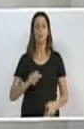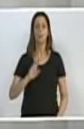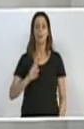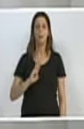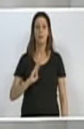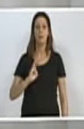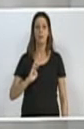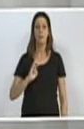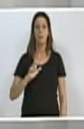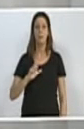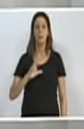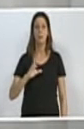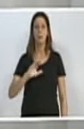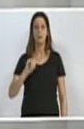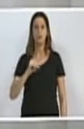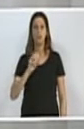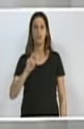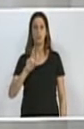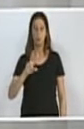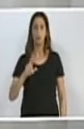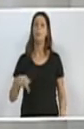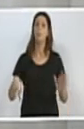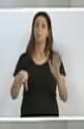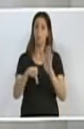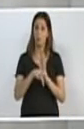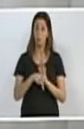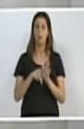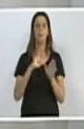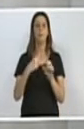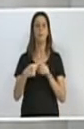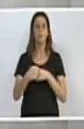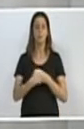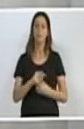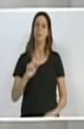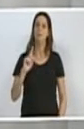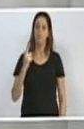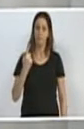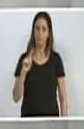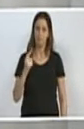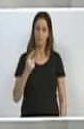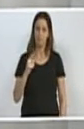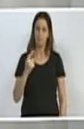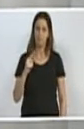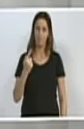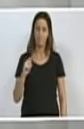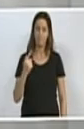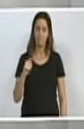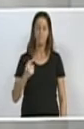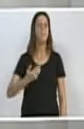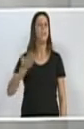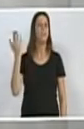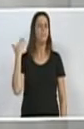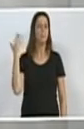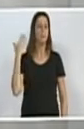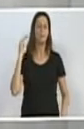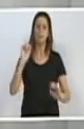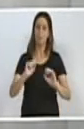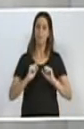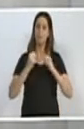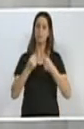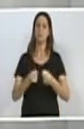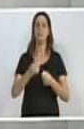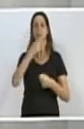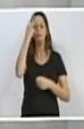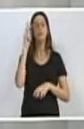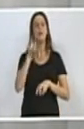hoje pertencente ao município de Gaspar, e que naquela época defendia os